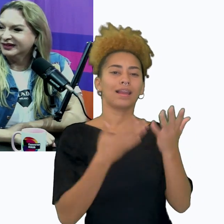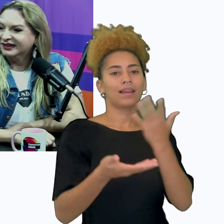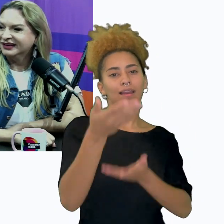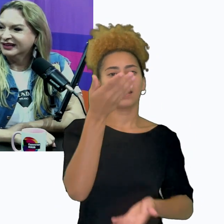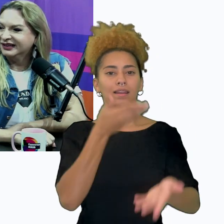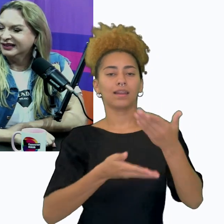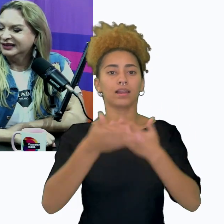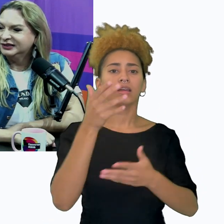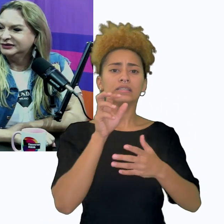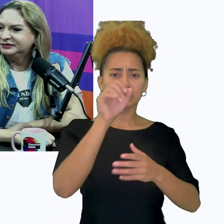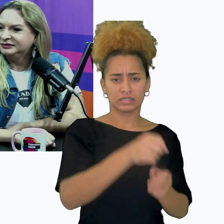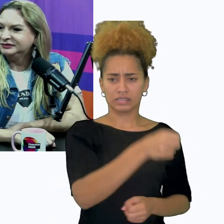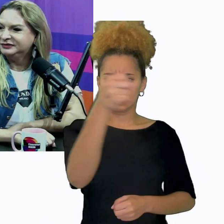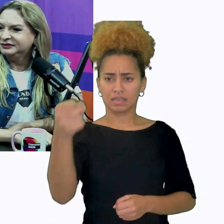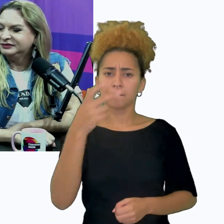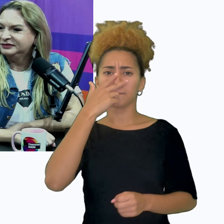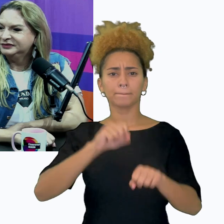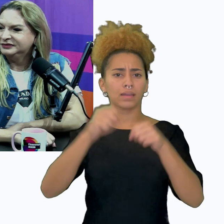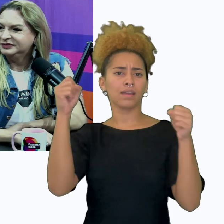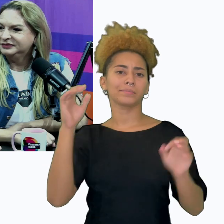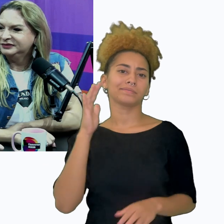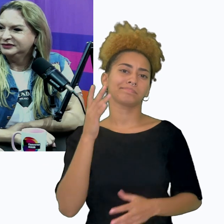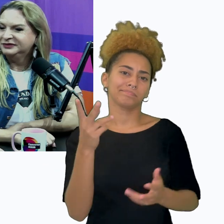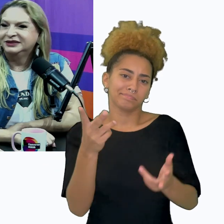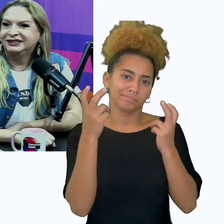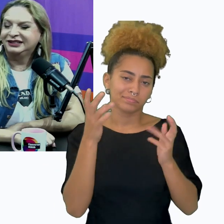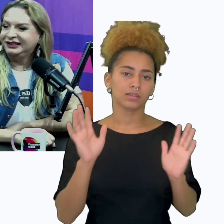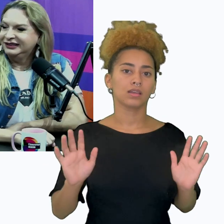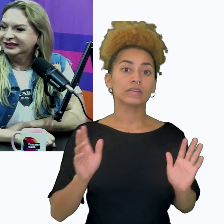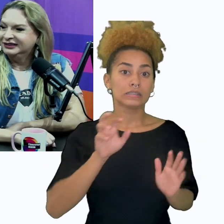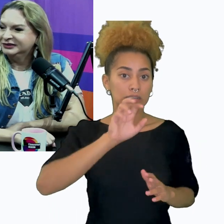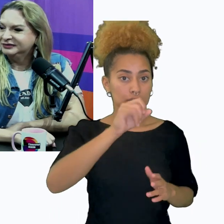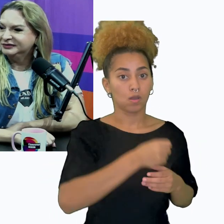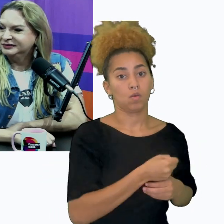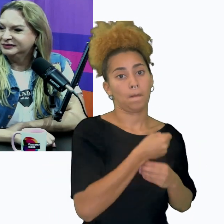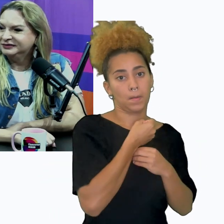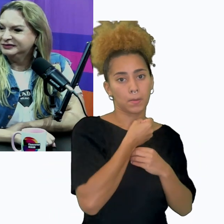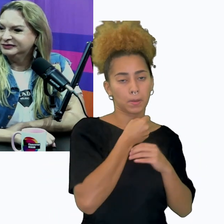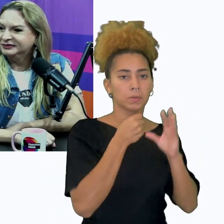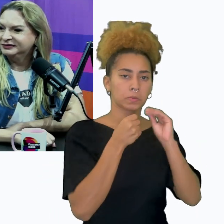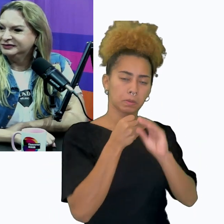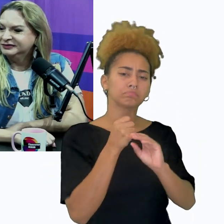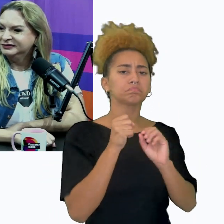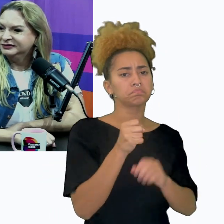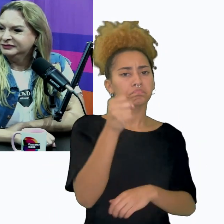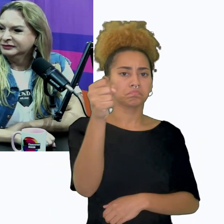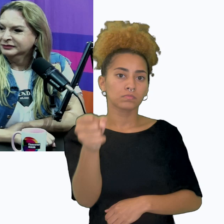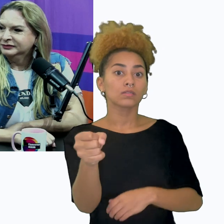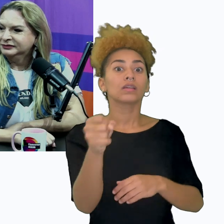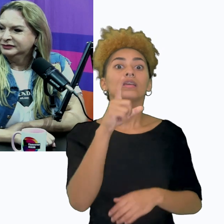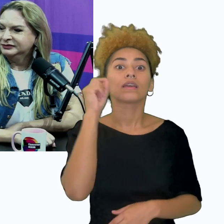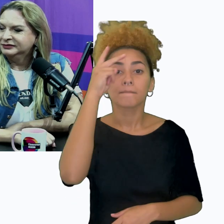está tão bom, o clima está tão gostoso que quando você dá, destrói tudo que você estava fazendo ali. Sim. Então, eu só dou meu microfone, eu disse assim, pode